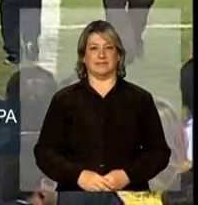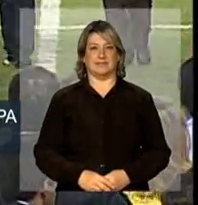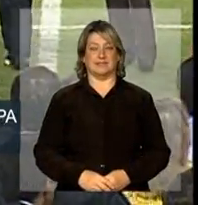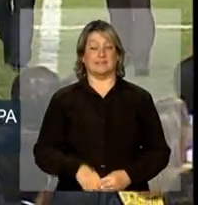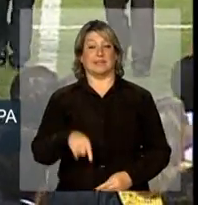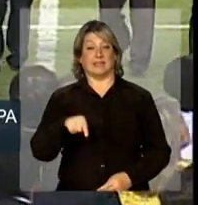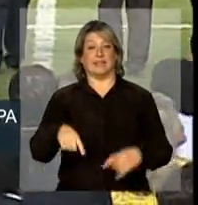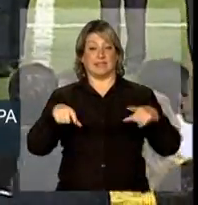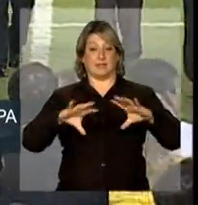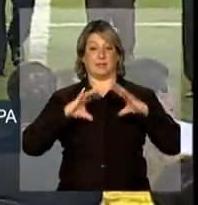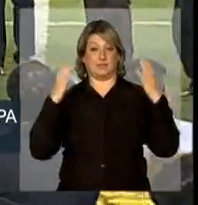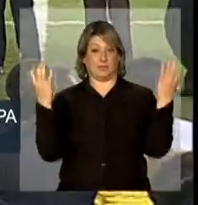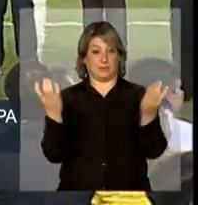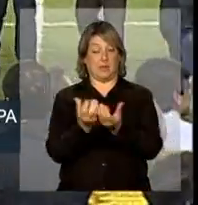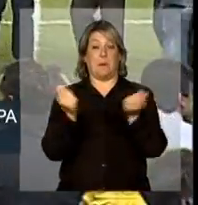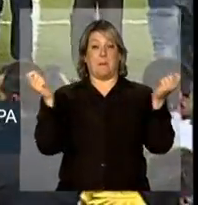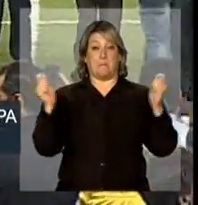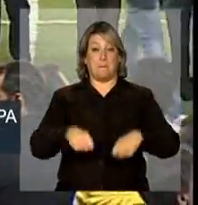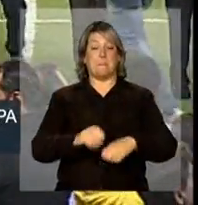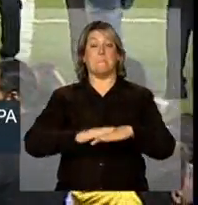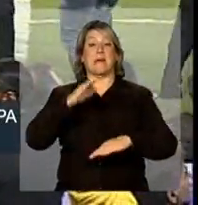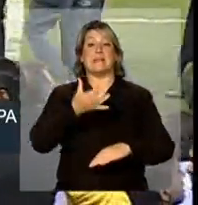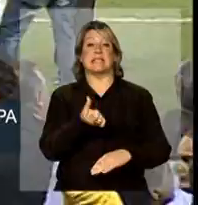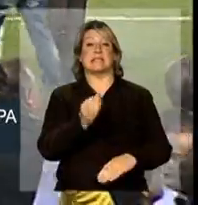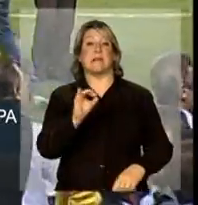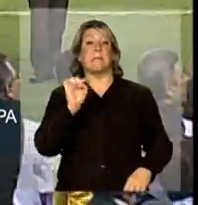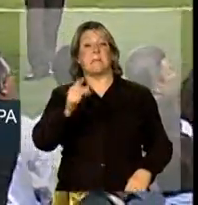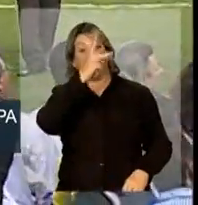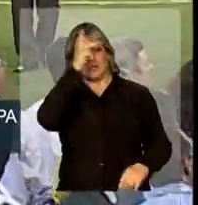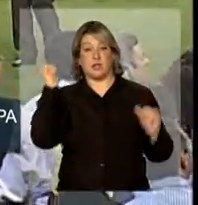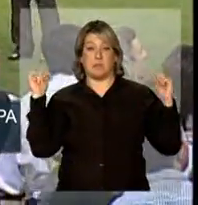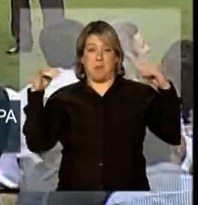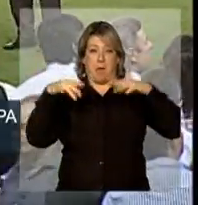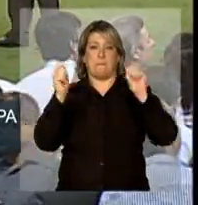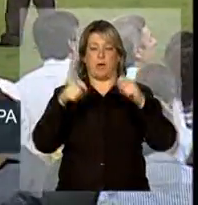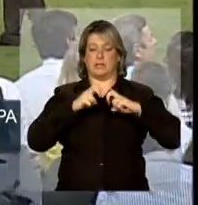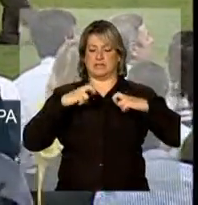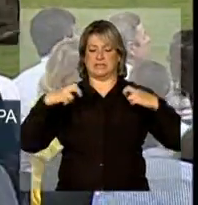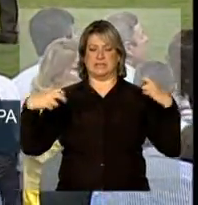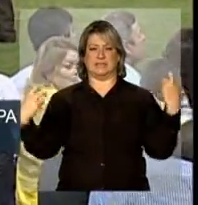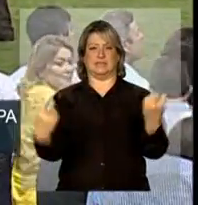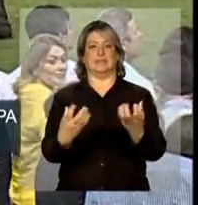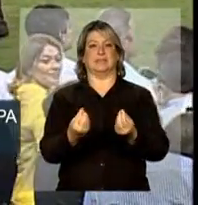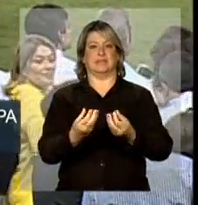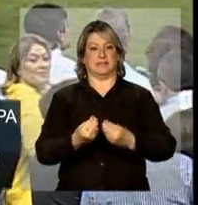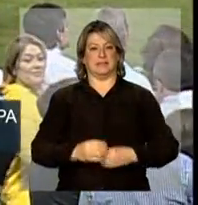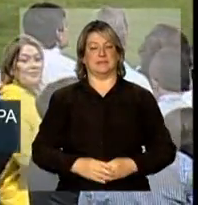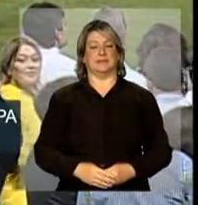O estádio tem capacidade para mais de 60 mil pessoas.